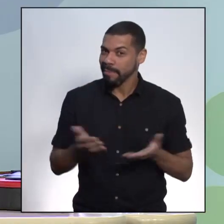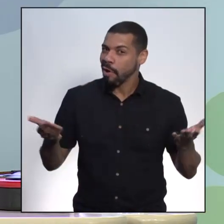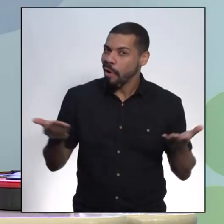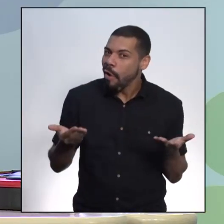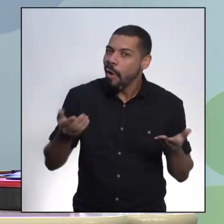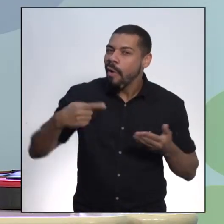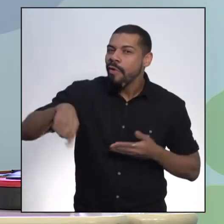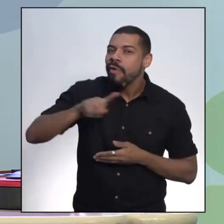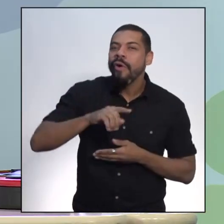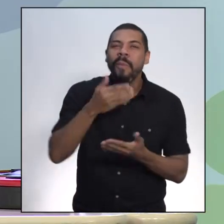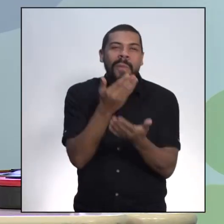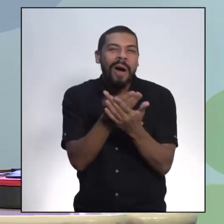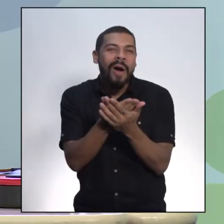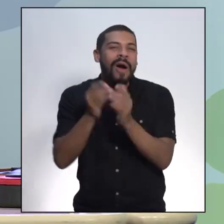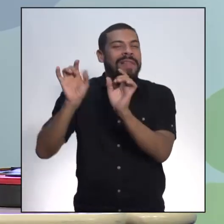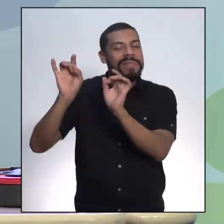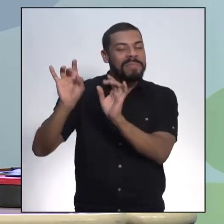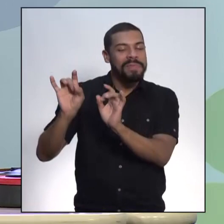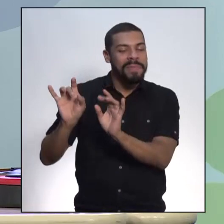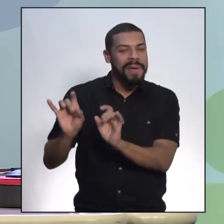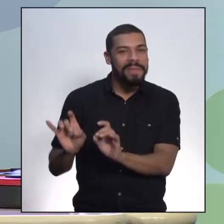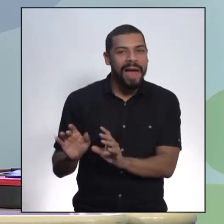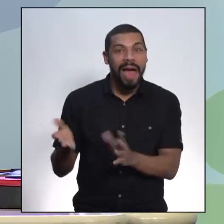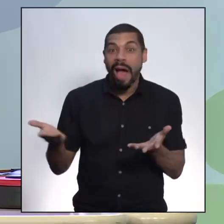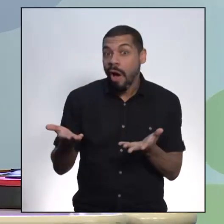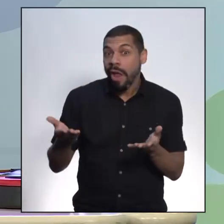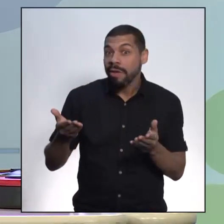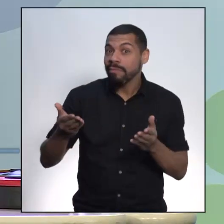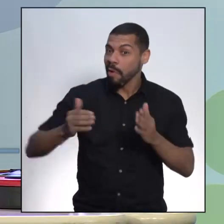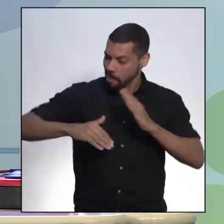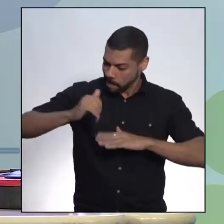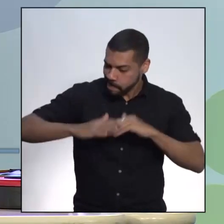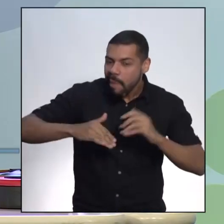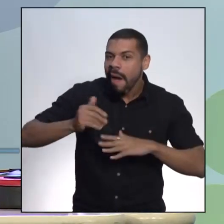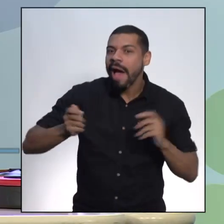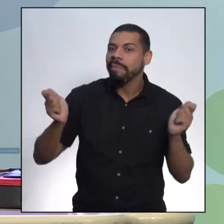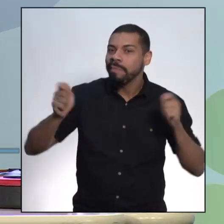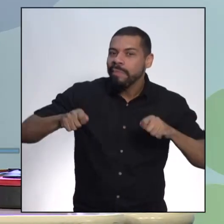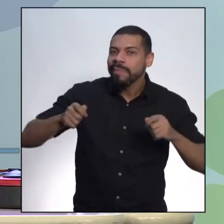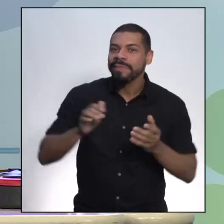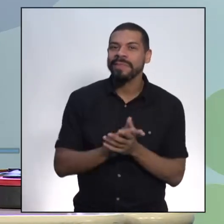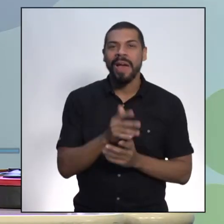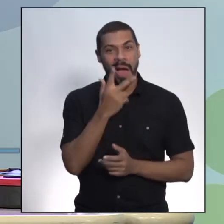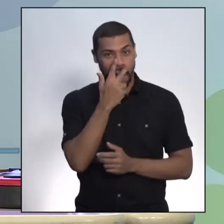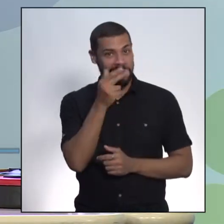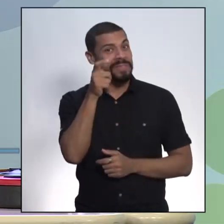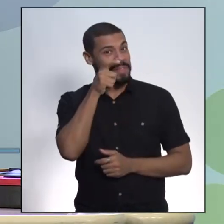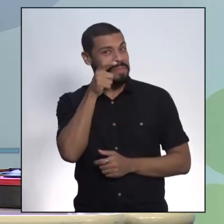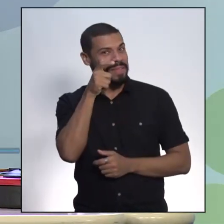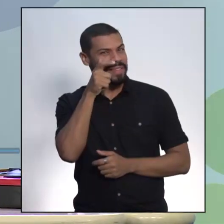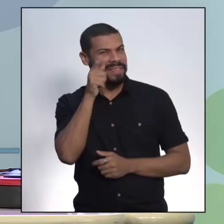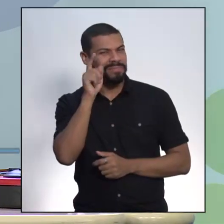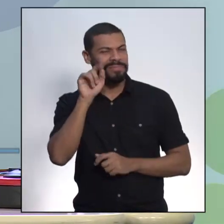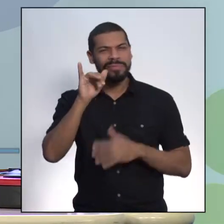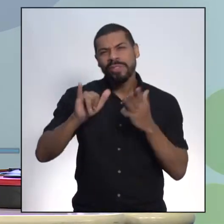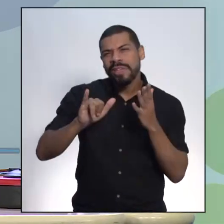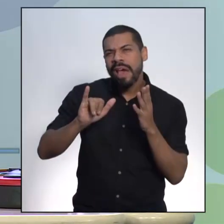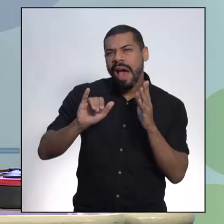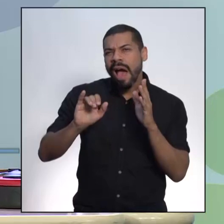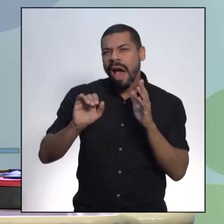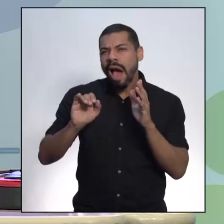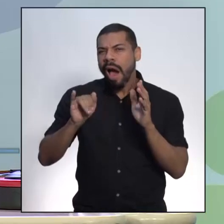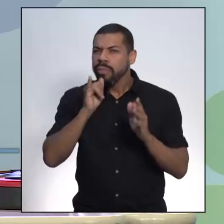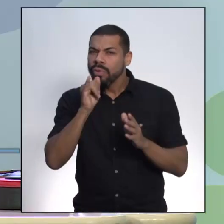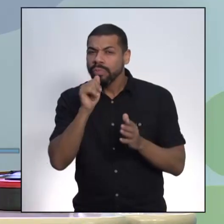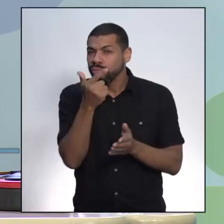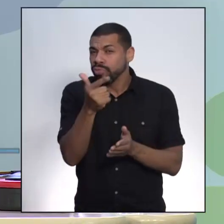uma aula especial, né? Nós vamos pôr a mão na massa, né? E vai ser bem interessante. Se por acaso, em algum momento, você não